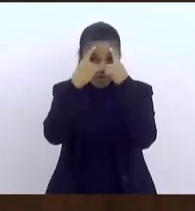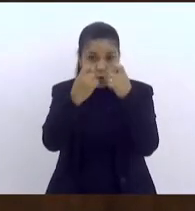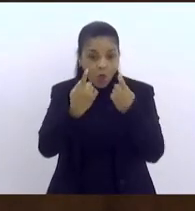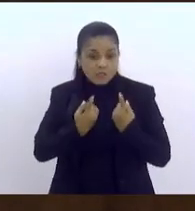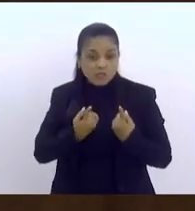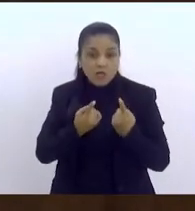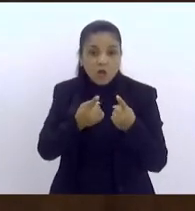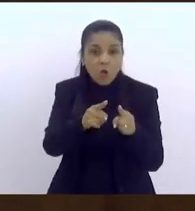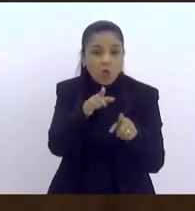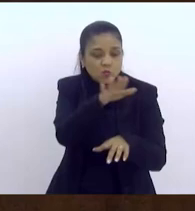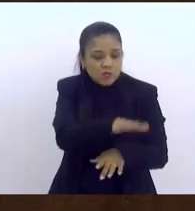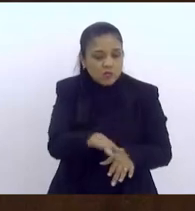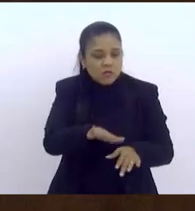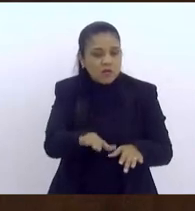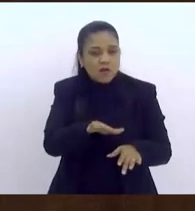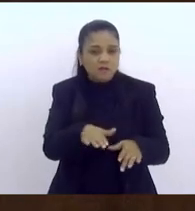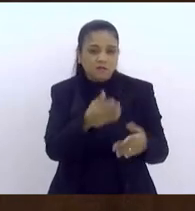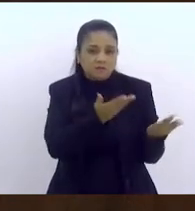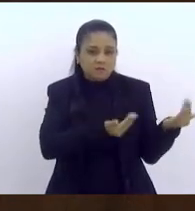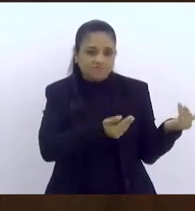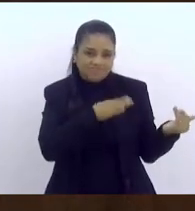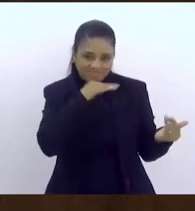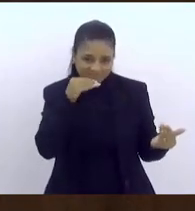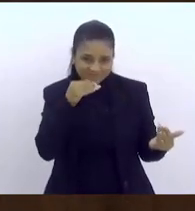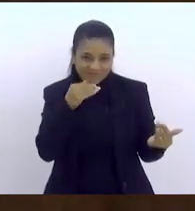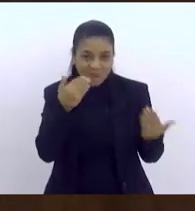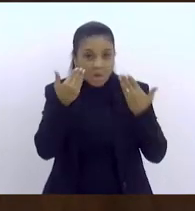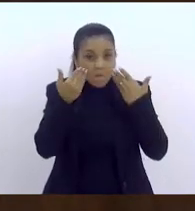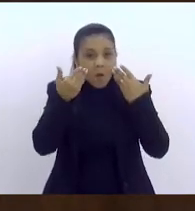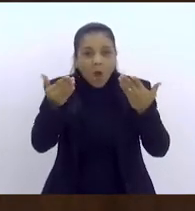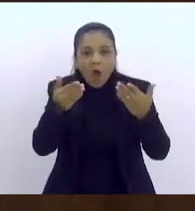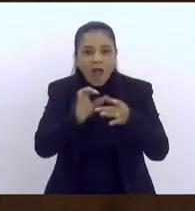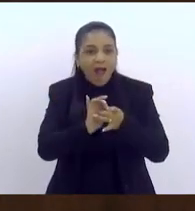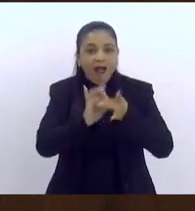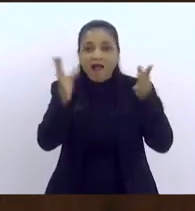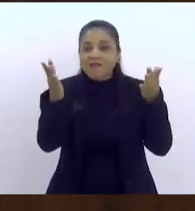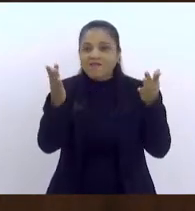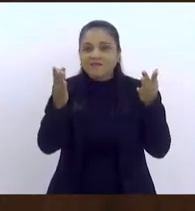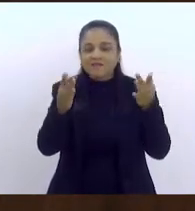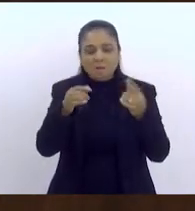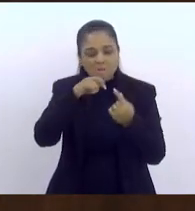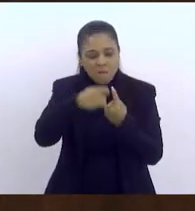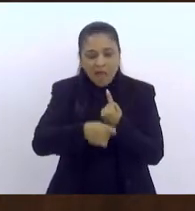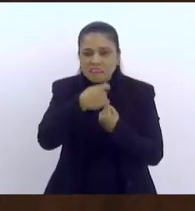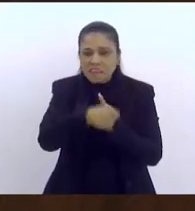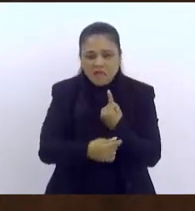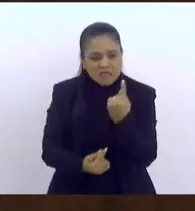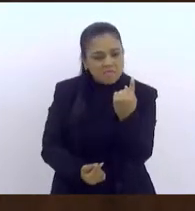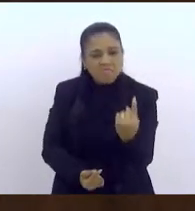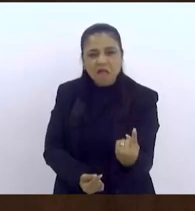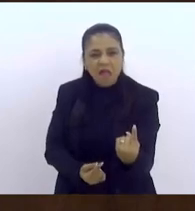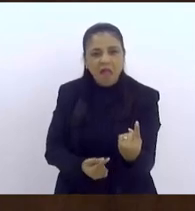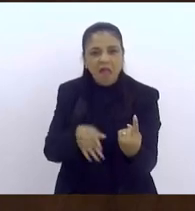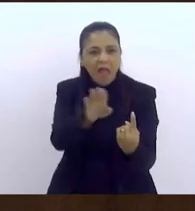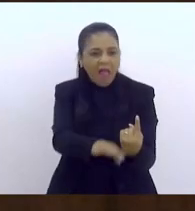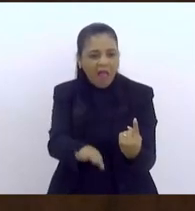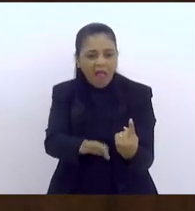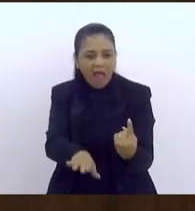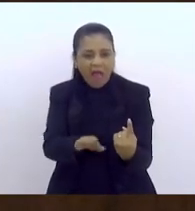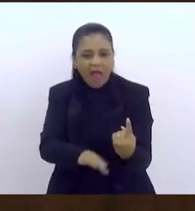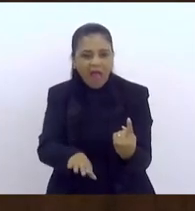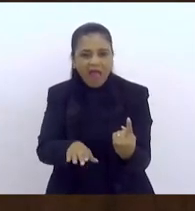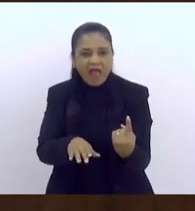absolutamente explícita contra crianças e adolescentes, dando banana para as crianças, não é? Querendo fazer